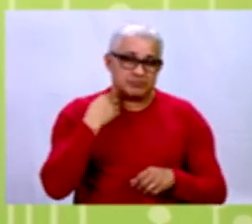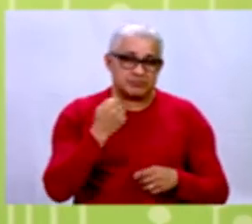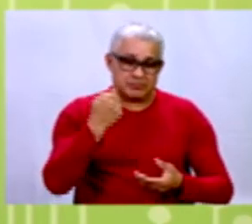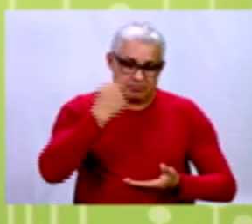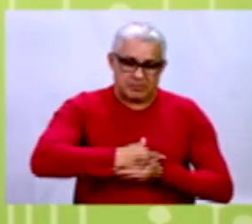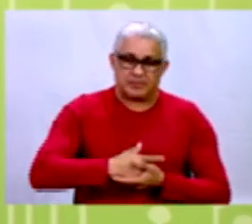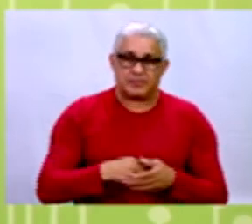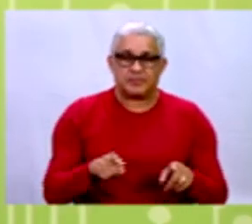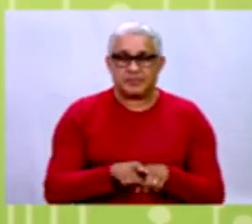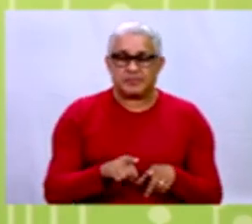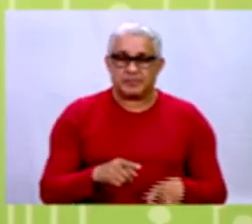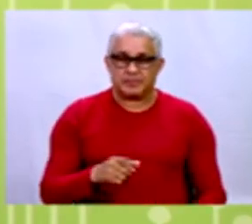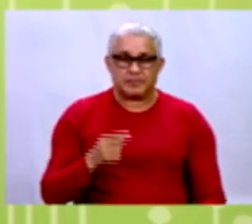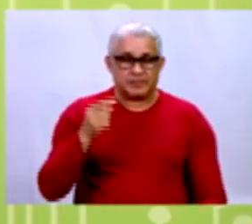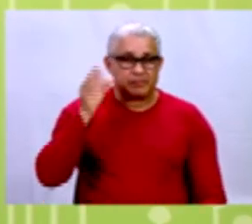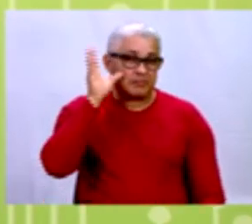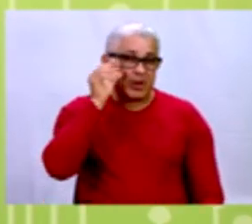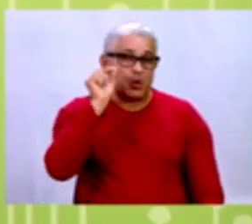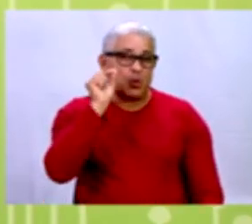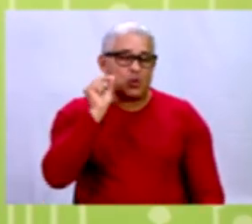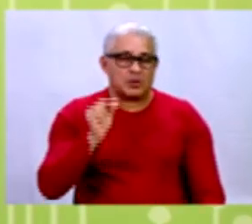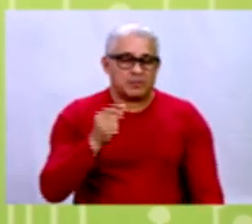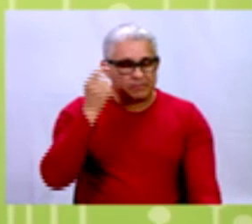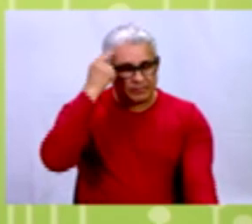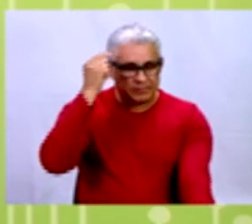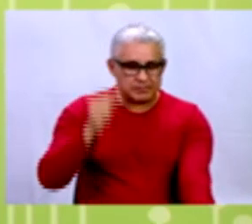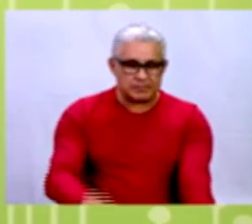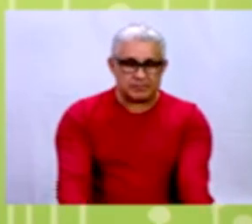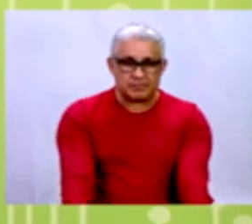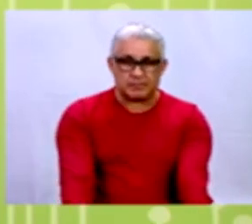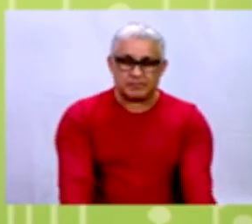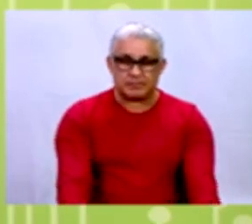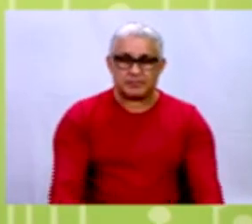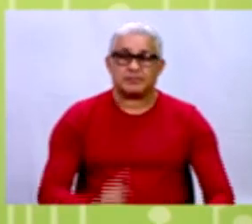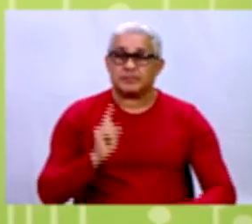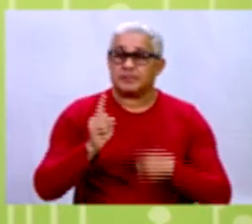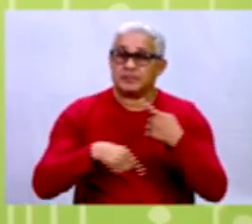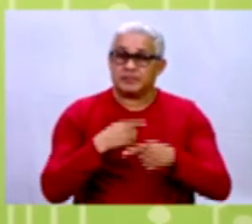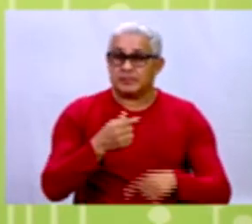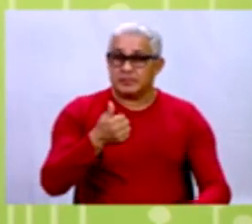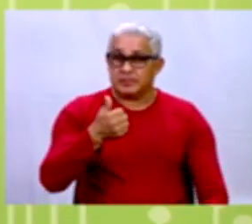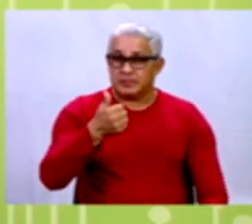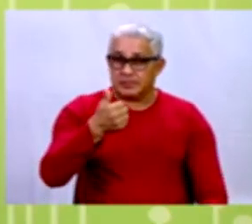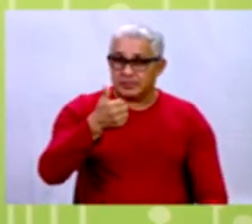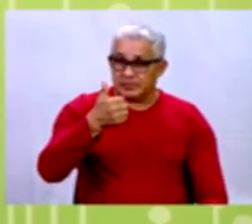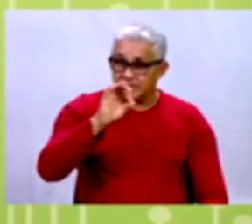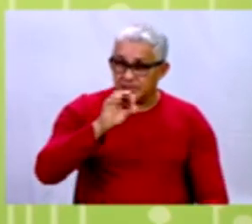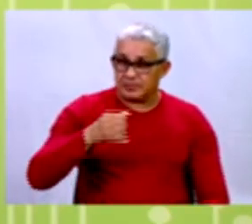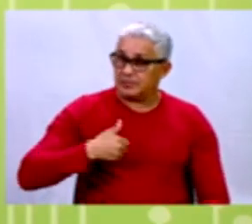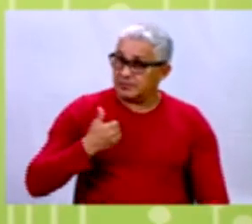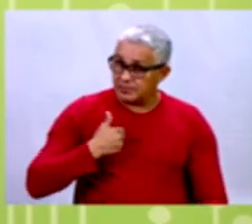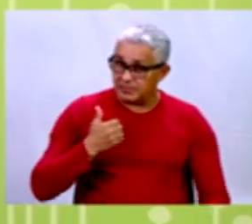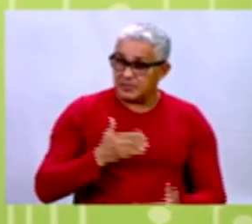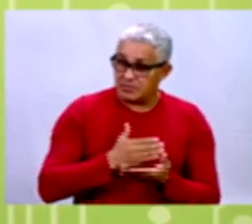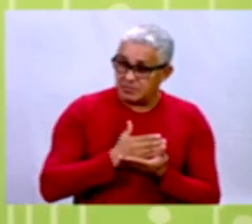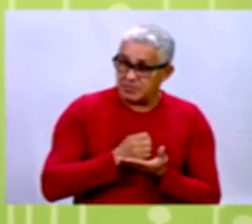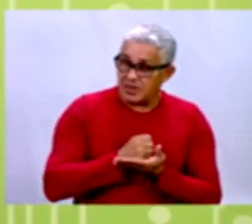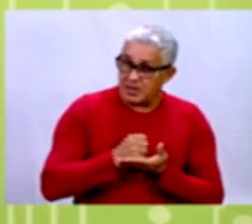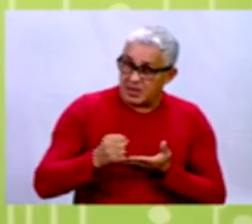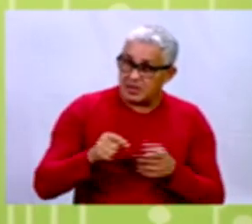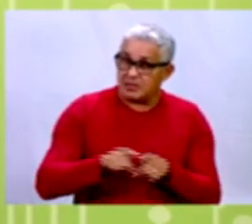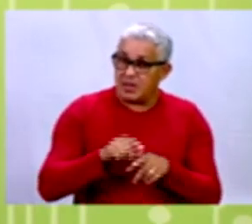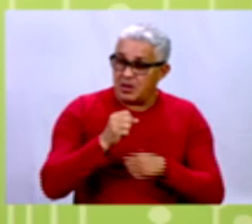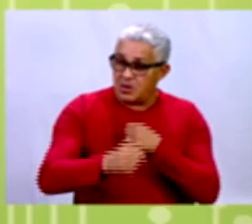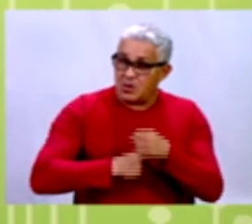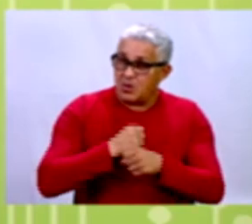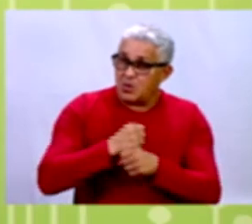Mas é interessante a gente pensar assim, porque daqui a pouco passa 10 anos, passa 15 anos e a gente não viu,